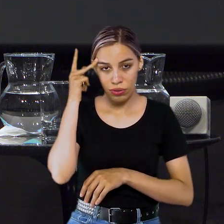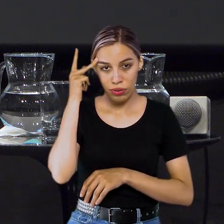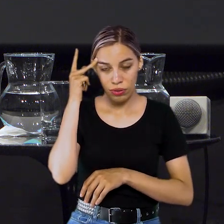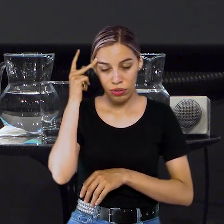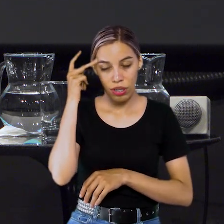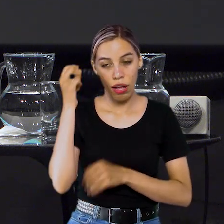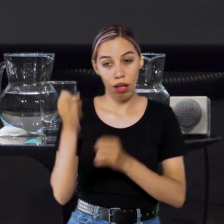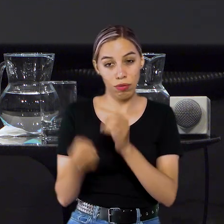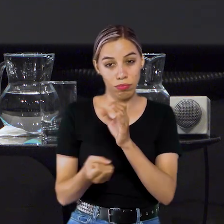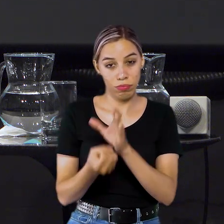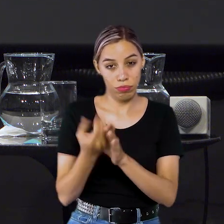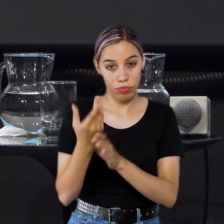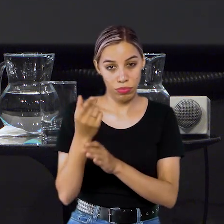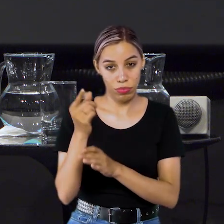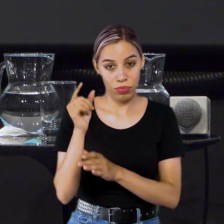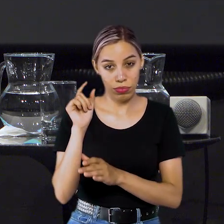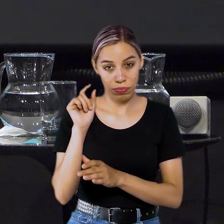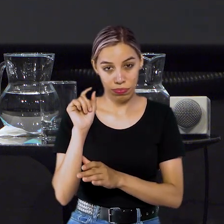criei chamado